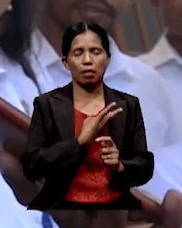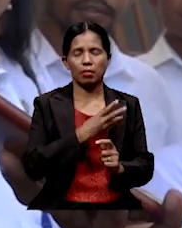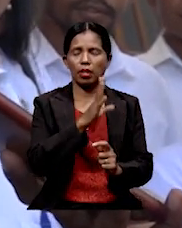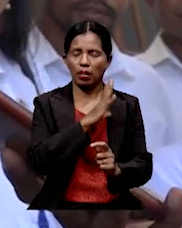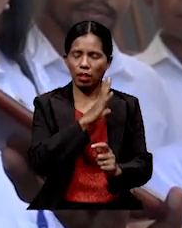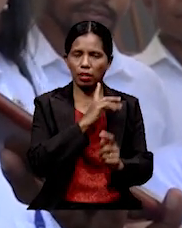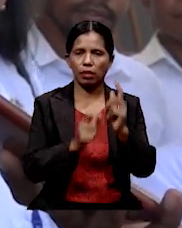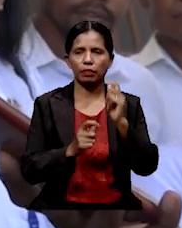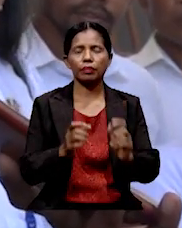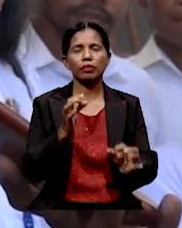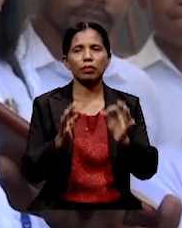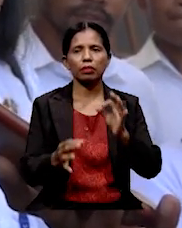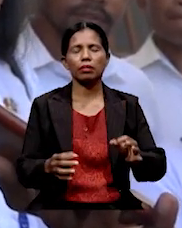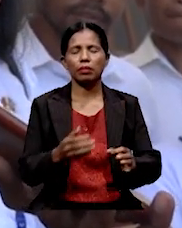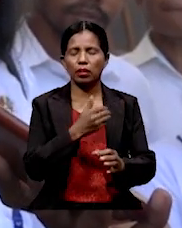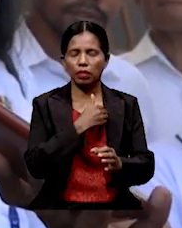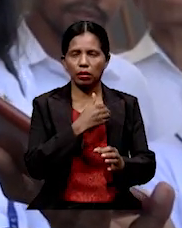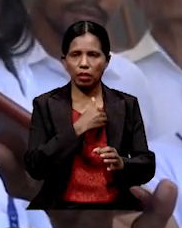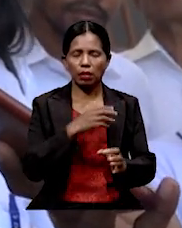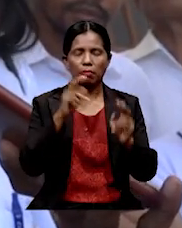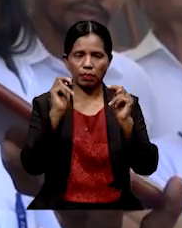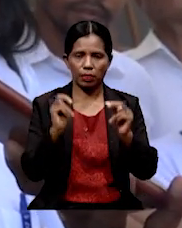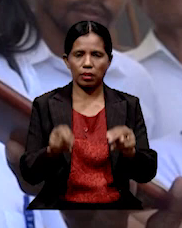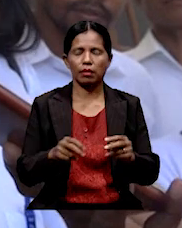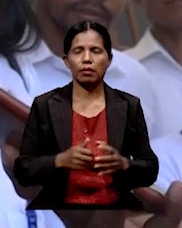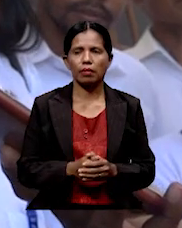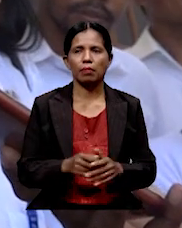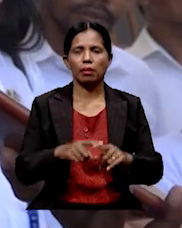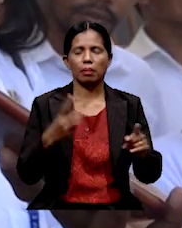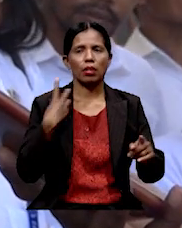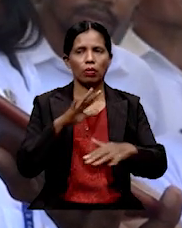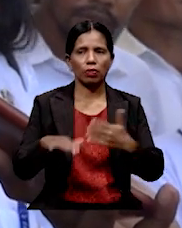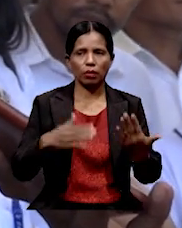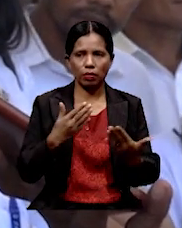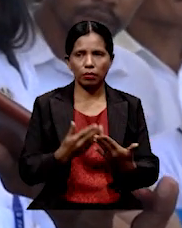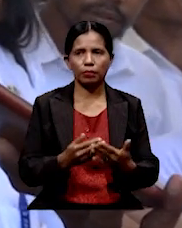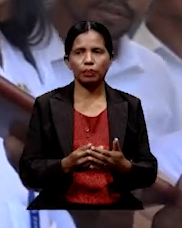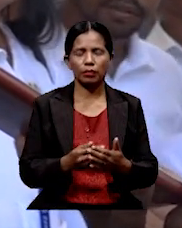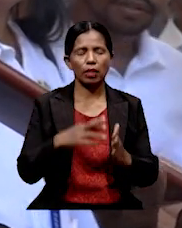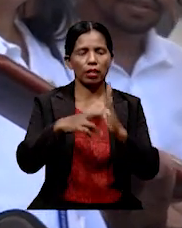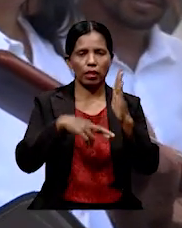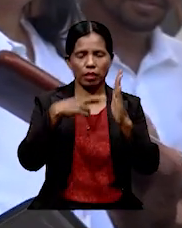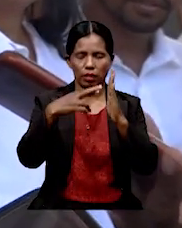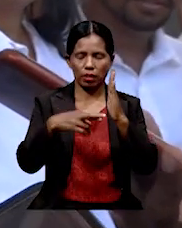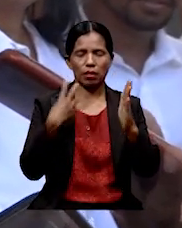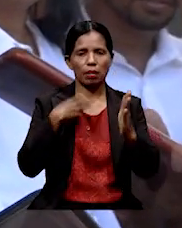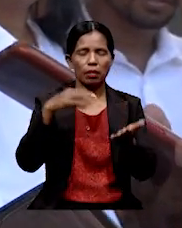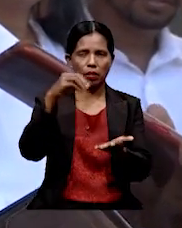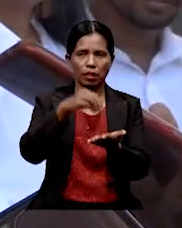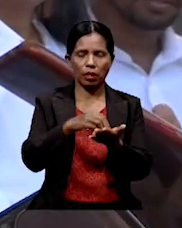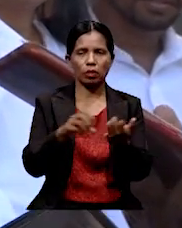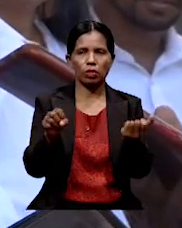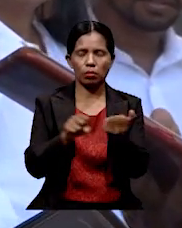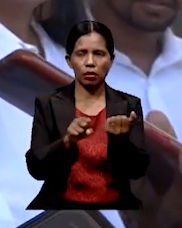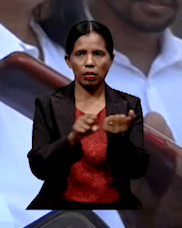se carix se ia botar uma na BMK precisa. Mas bem, em geral, requisitos na BMK necessita, apoiantes